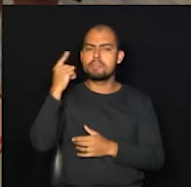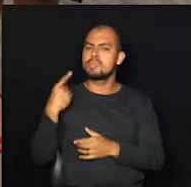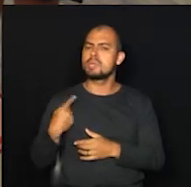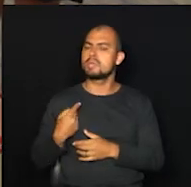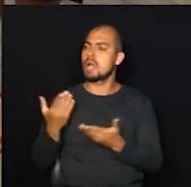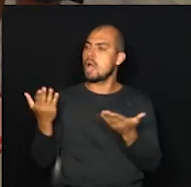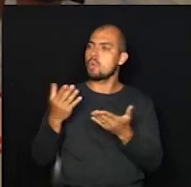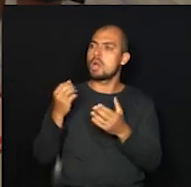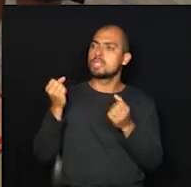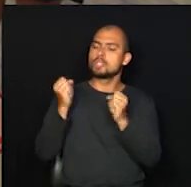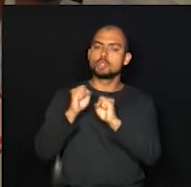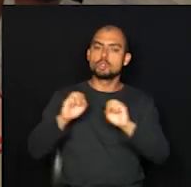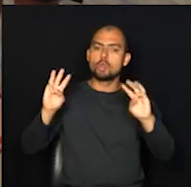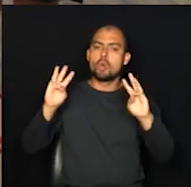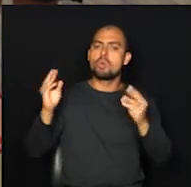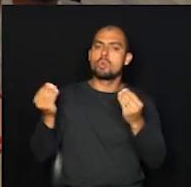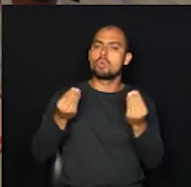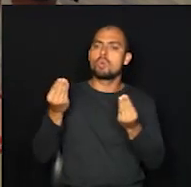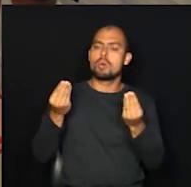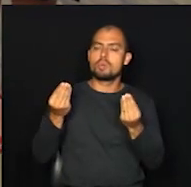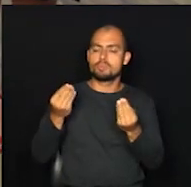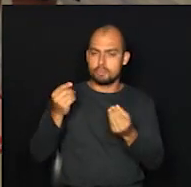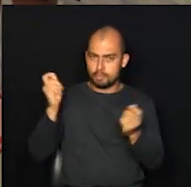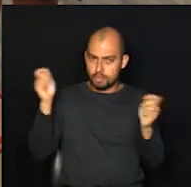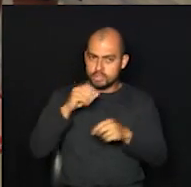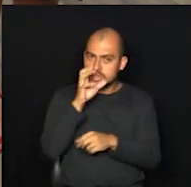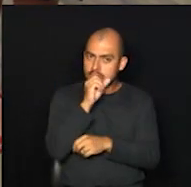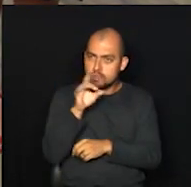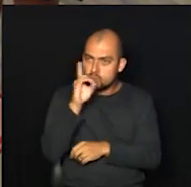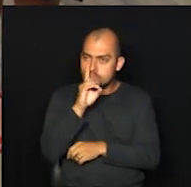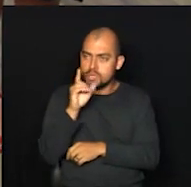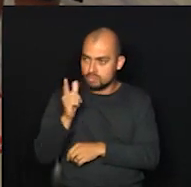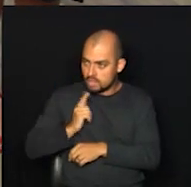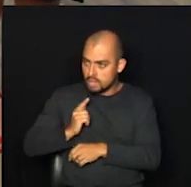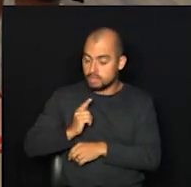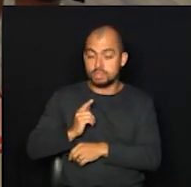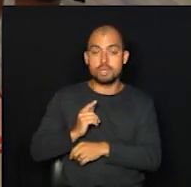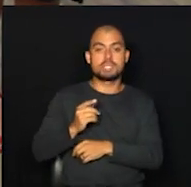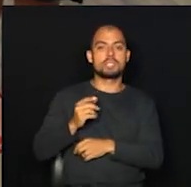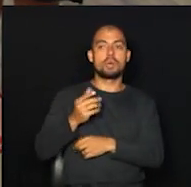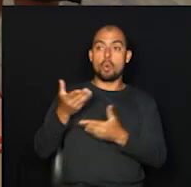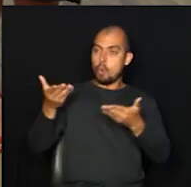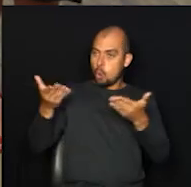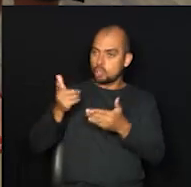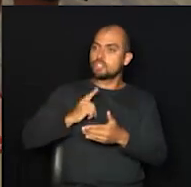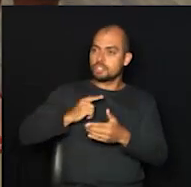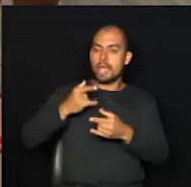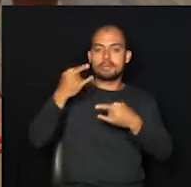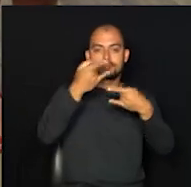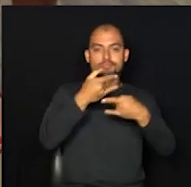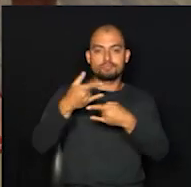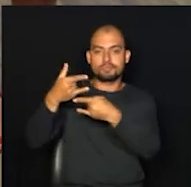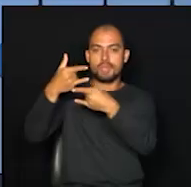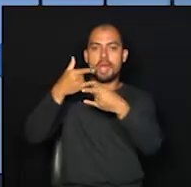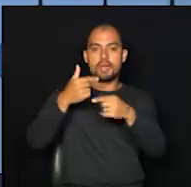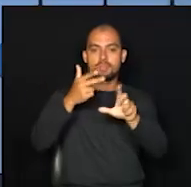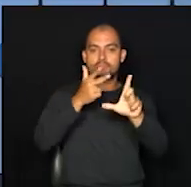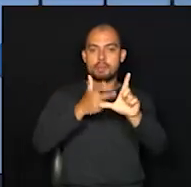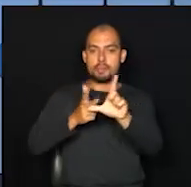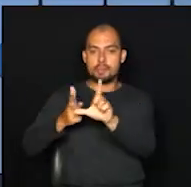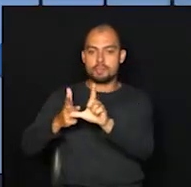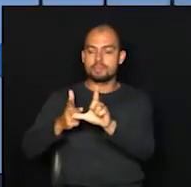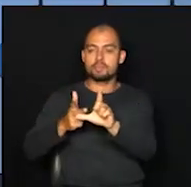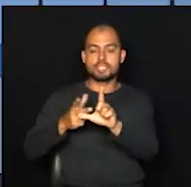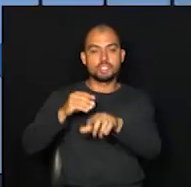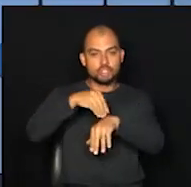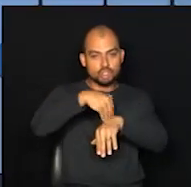uma música, não precisa esperar o fim de semana não, porque hoje já tem live acontecendo. Isso mesmo, as dicas da sexta-feira que o Rubens